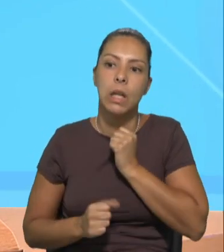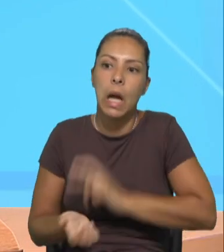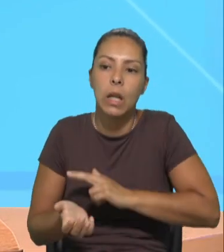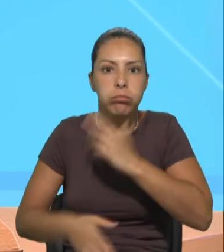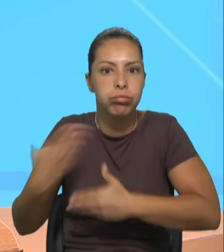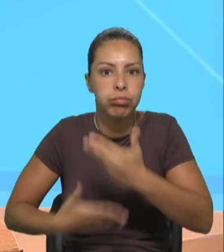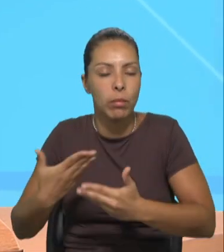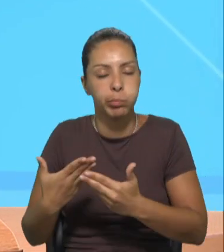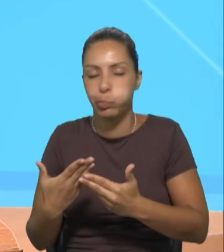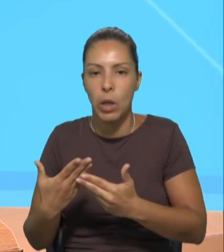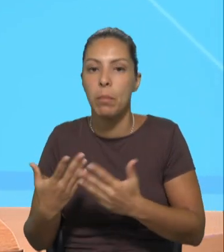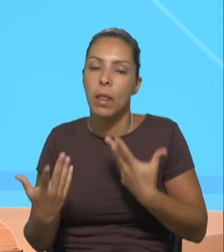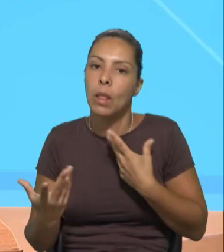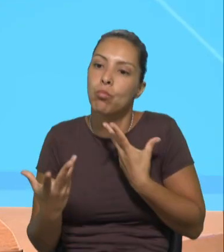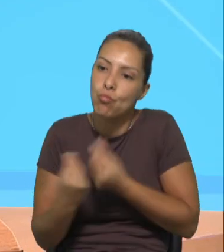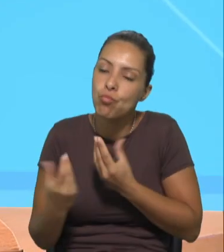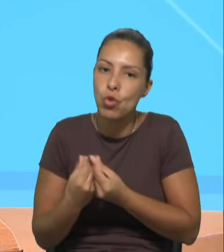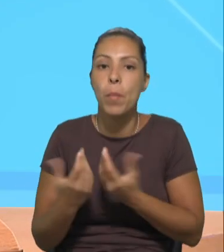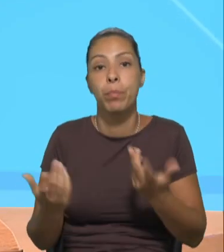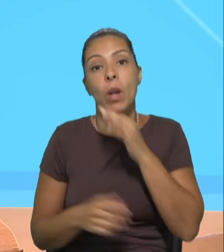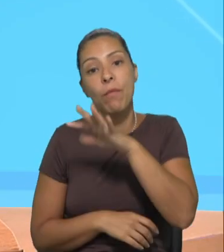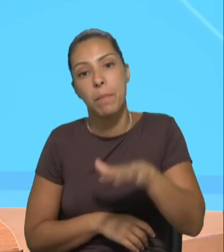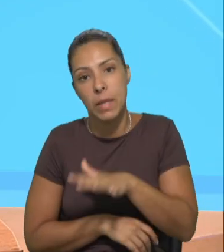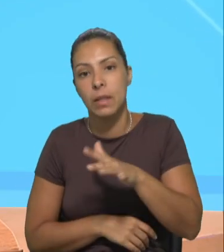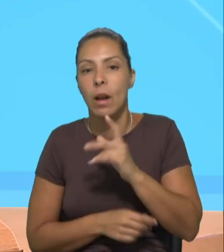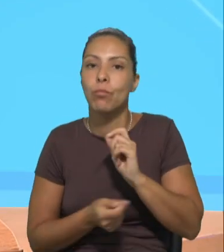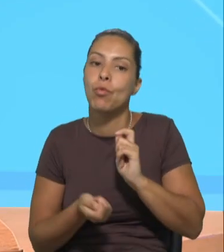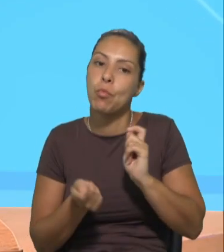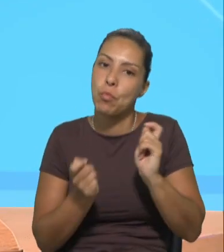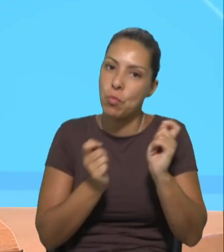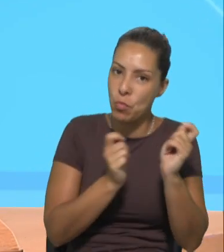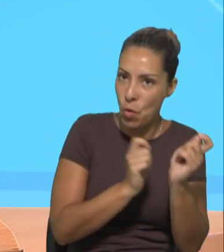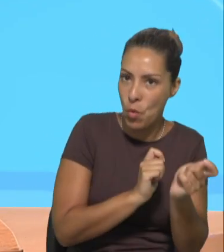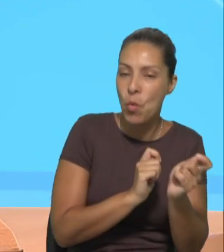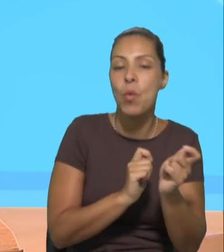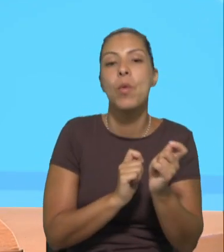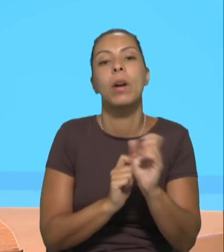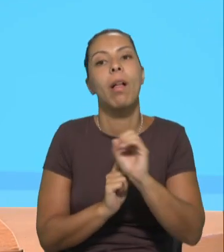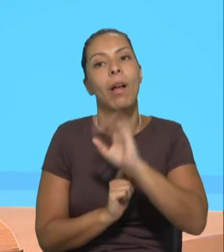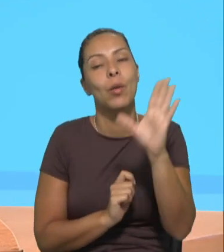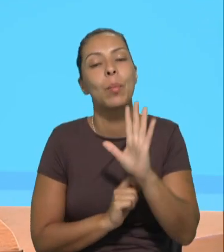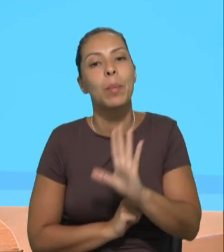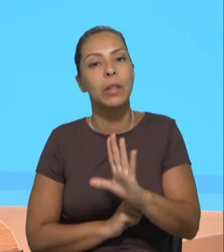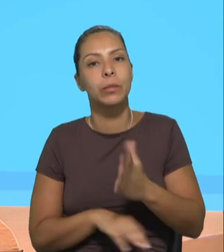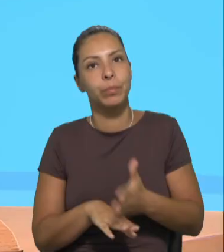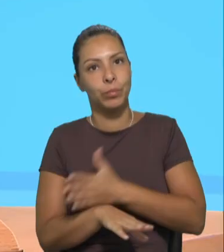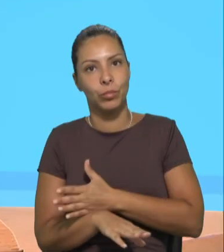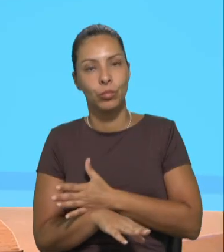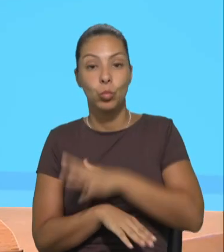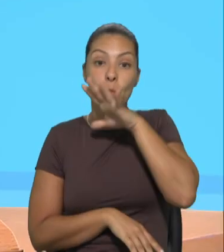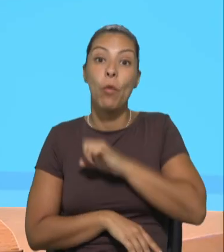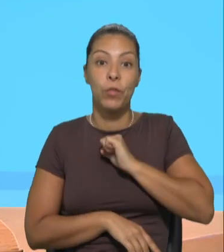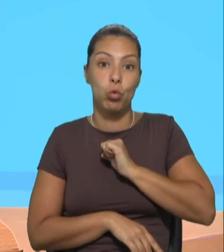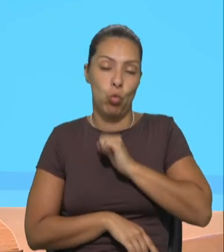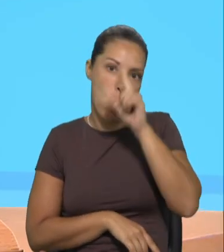opção. Agora já um bocadinho diferente, a família foi, entretanto, mudando, mas lembro-me que quando eles entraram, sobretudo os meus filhos, na